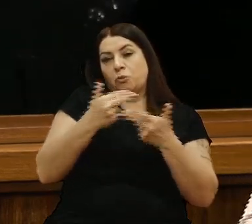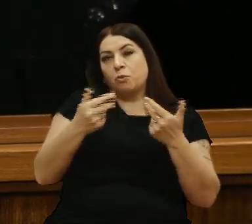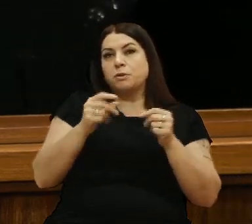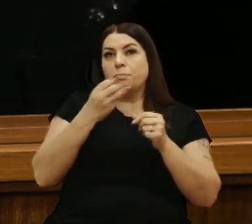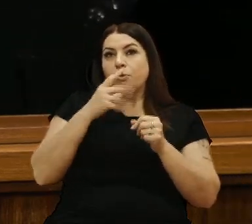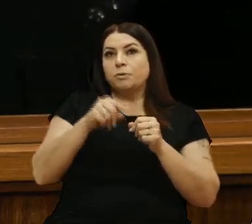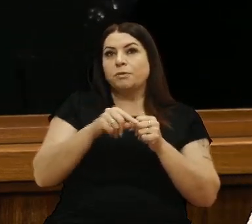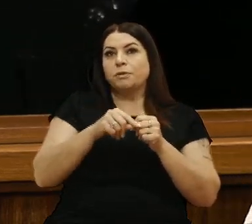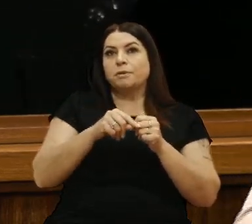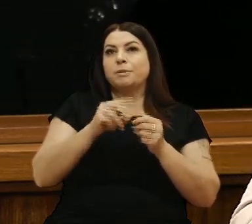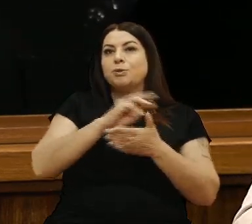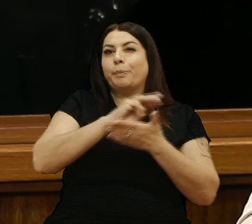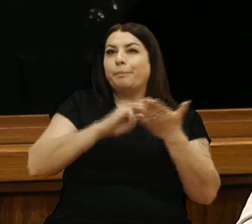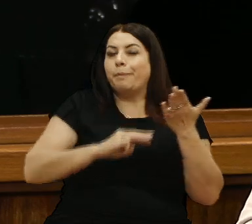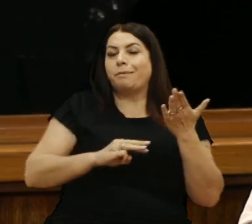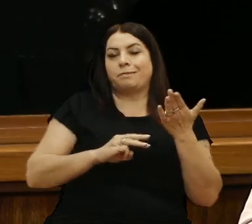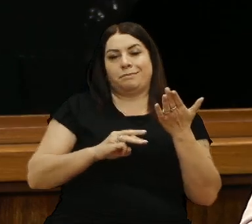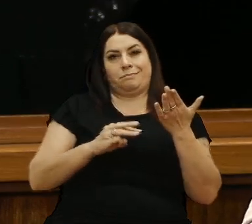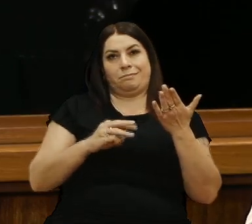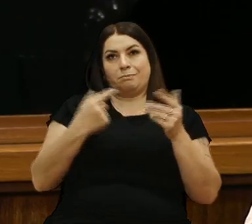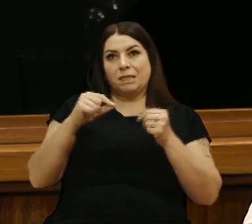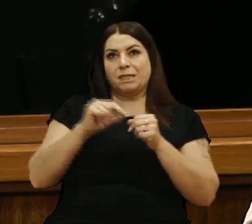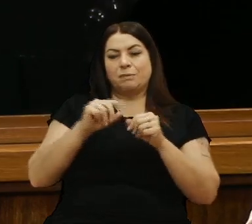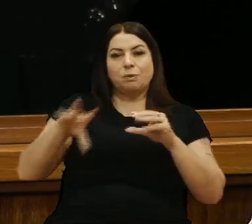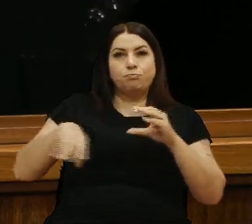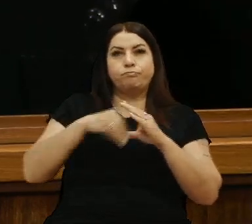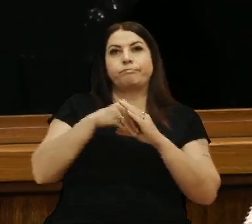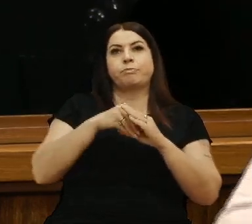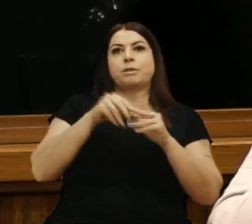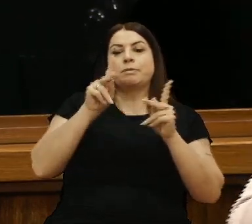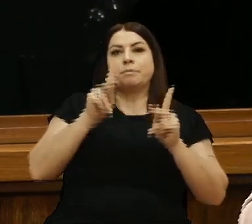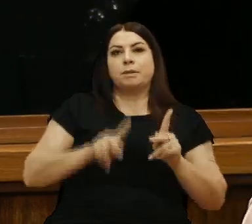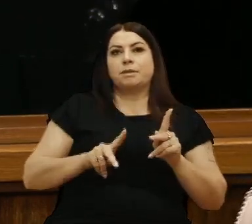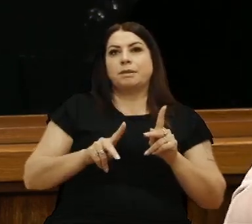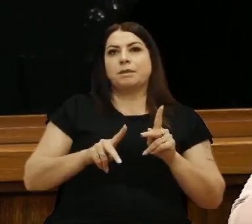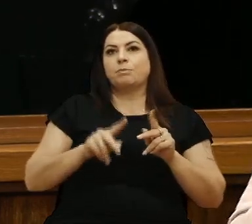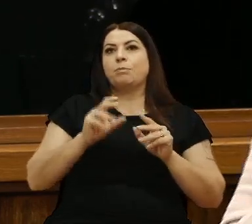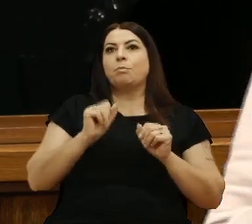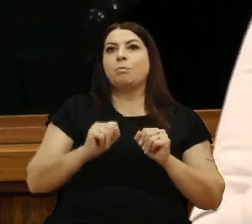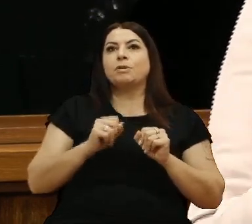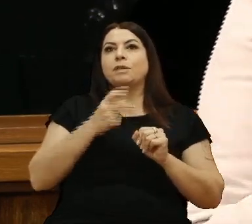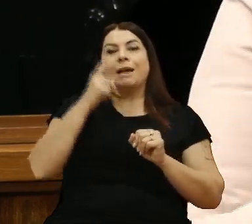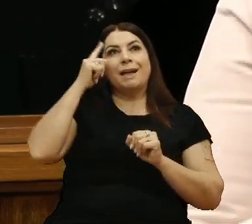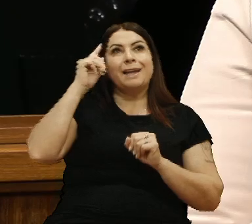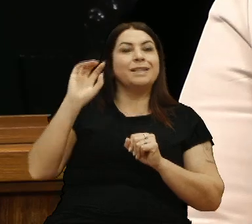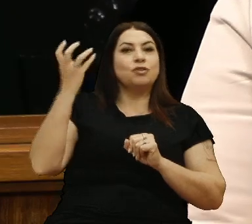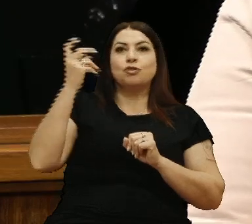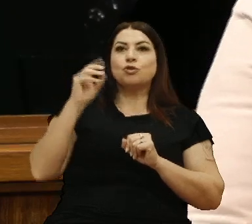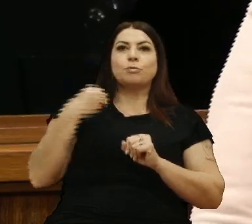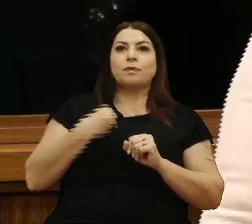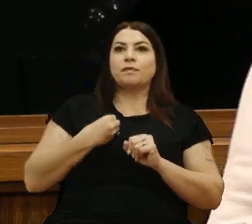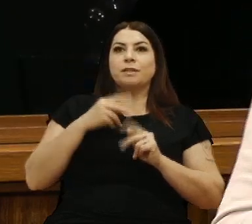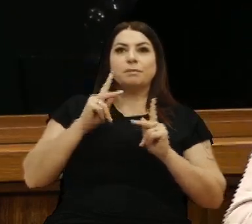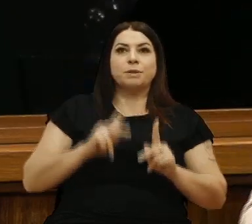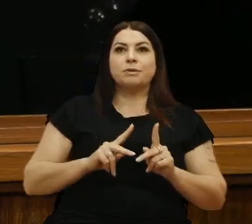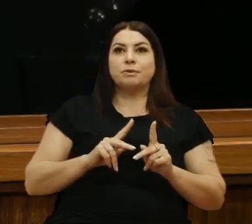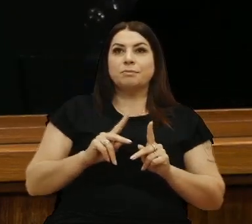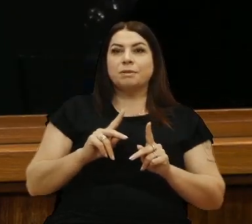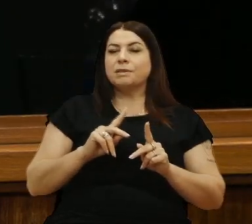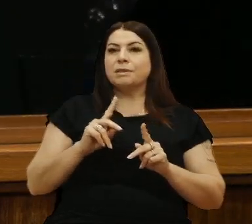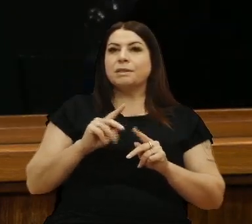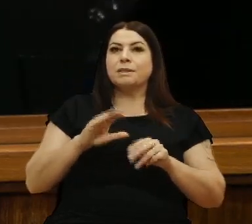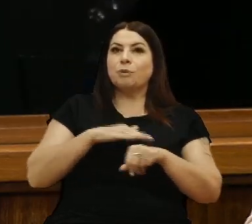do método que nós precisamos incorporar as pessoas, nós não podemos decidir sobre a vida das pessoas sem